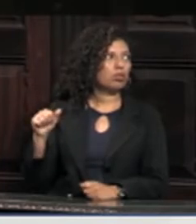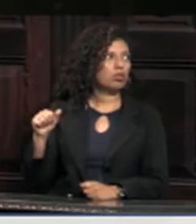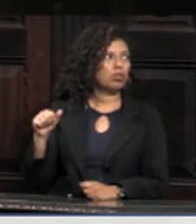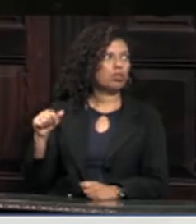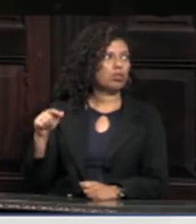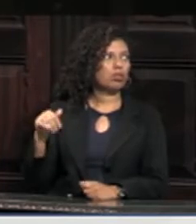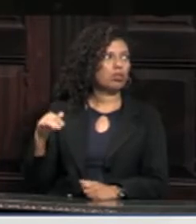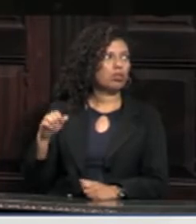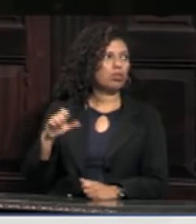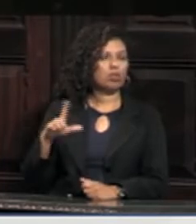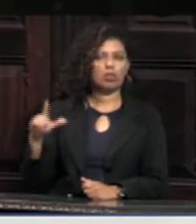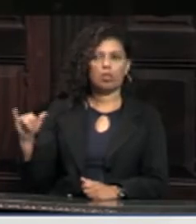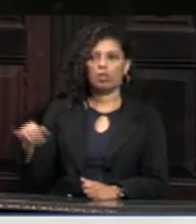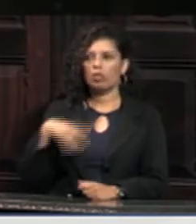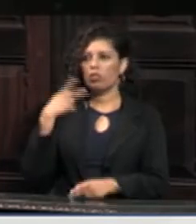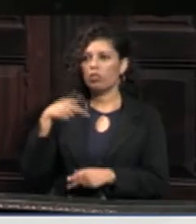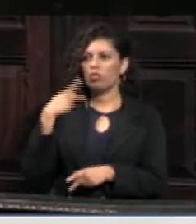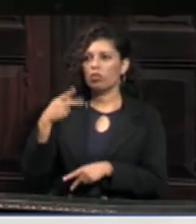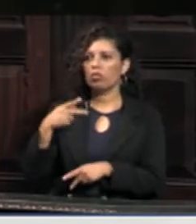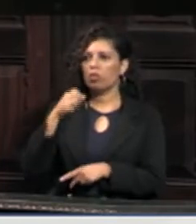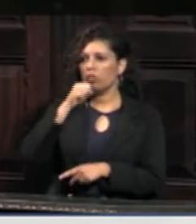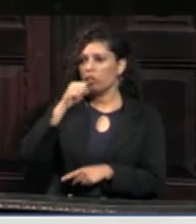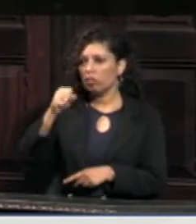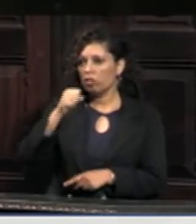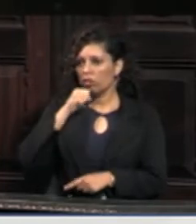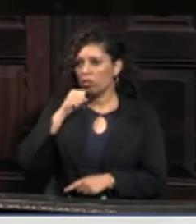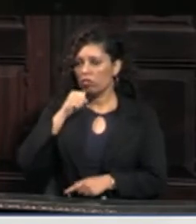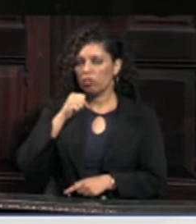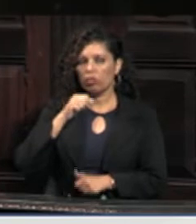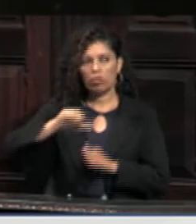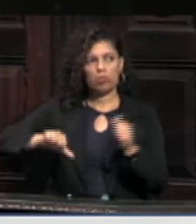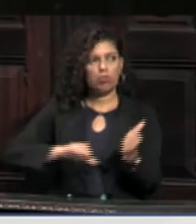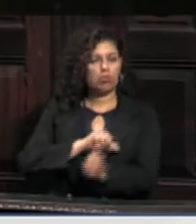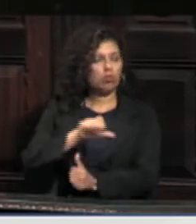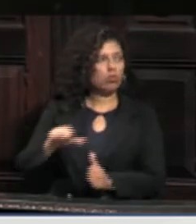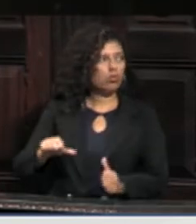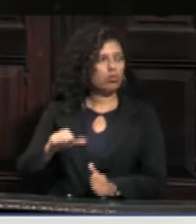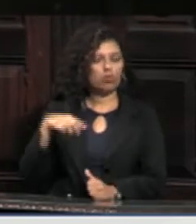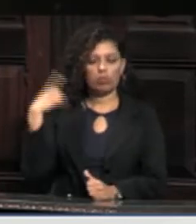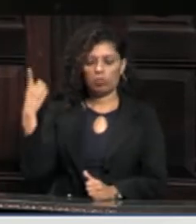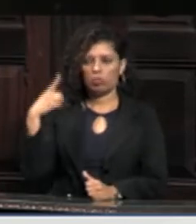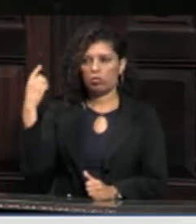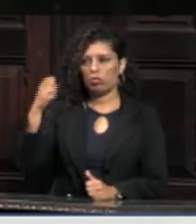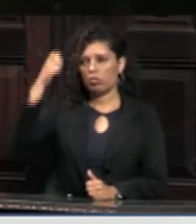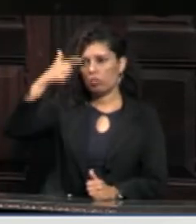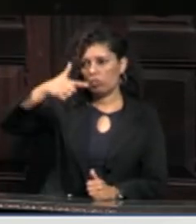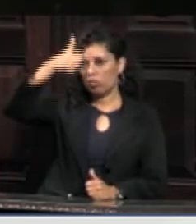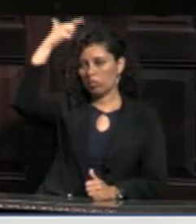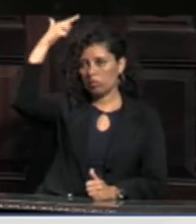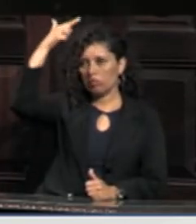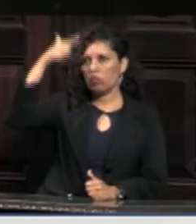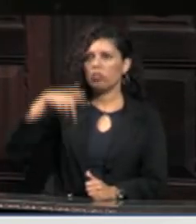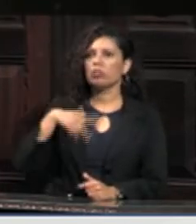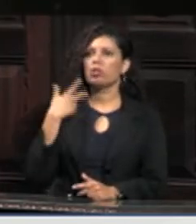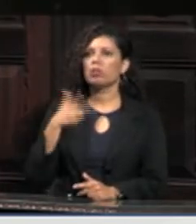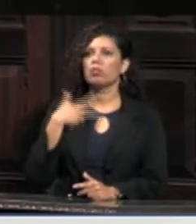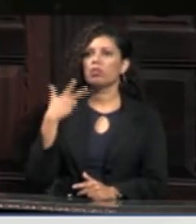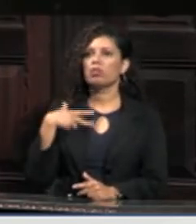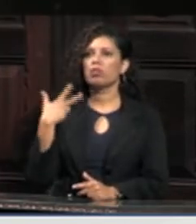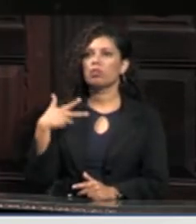Concedendo a entrevista, faço aqui uma inversão de pauta e convido o deputado Luiz Paulo para